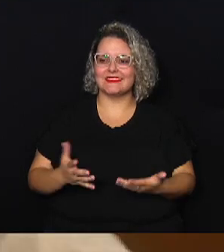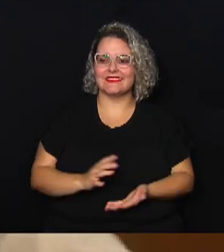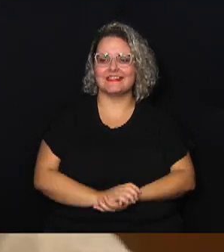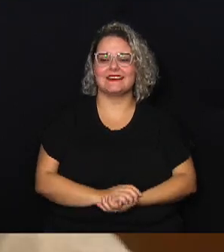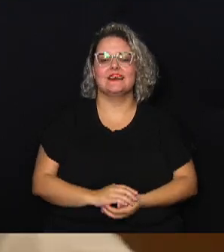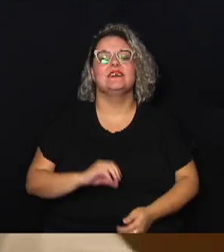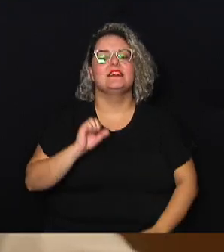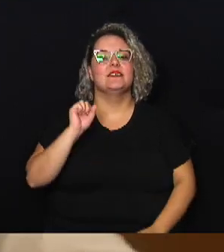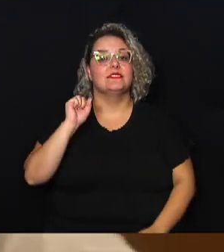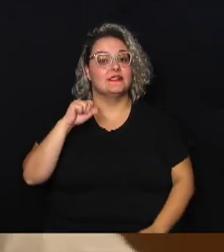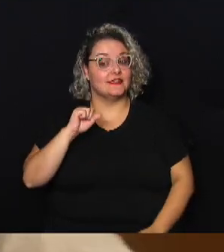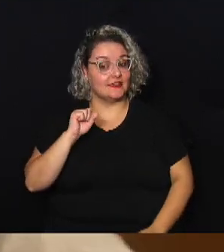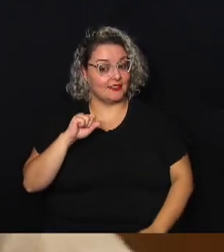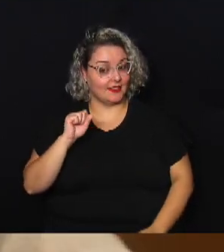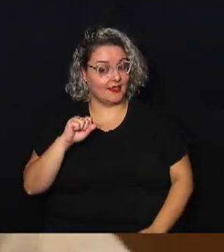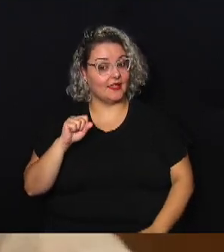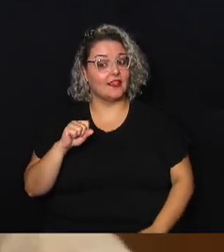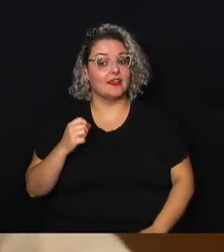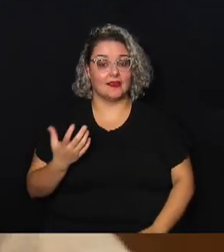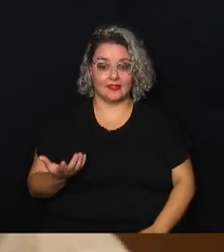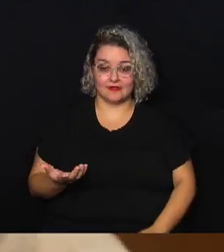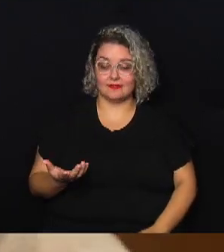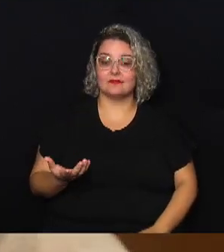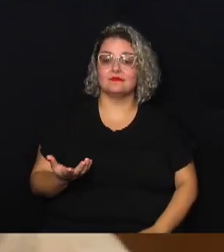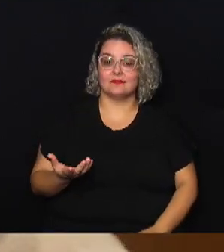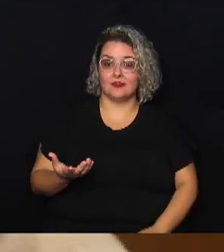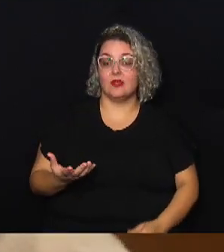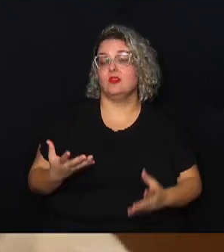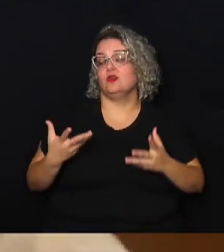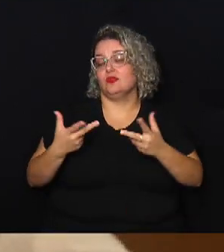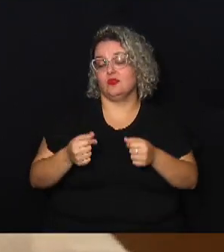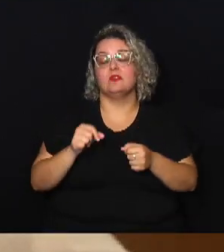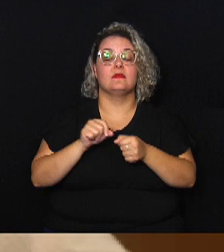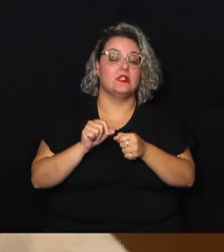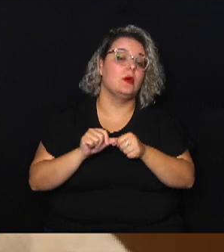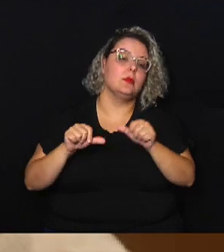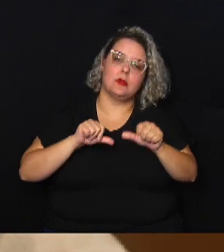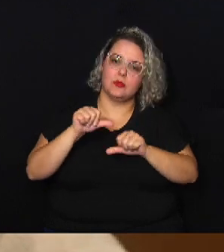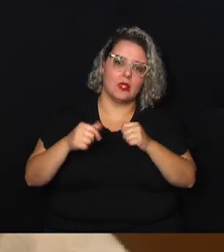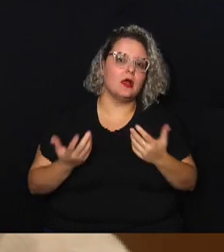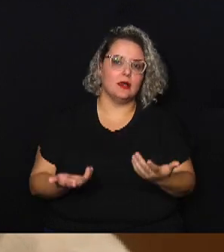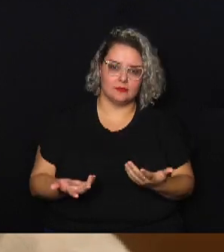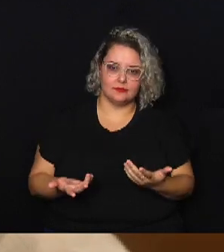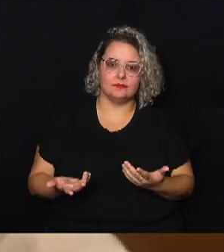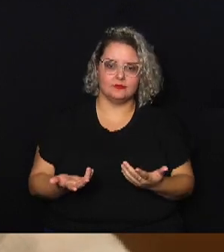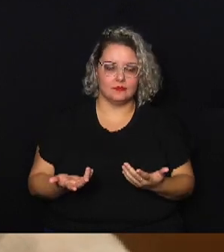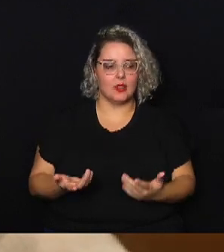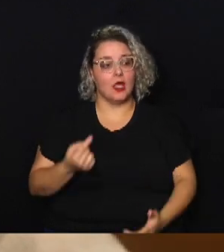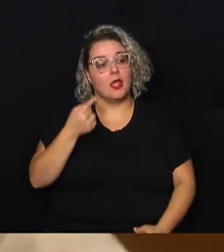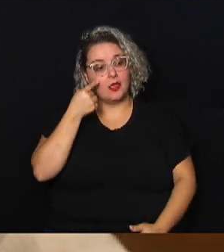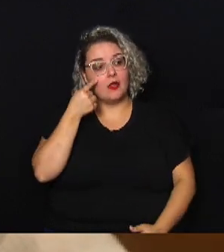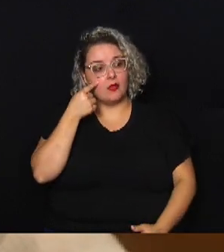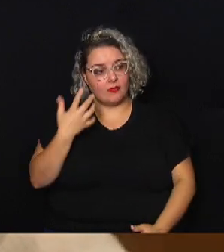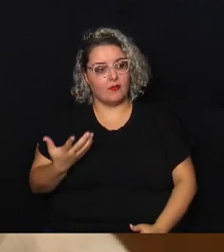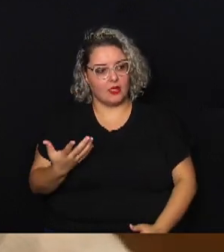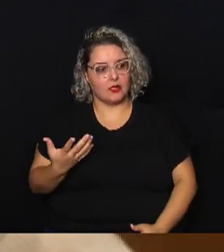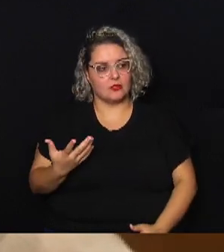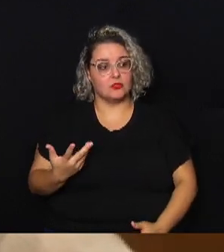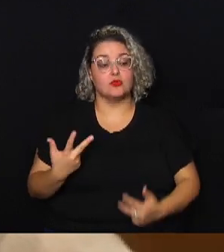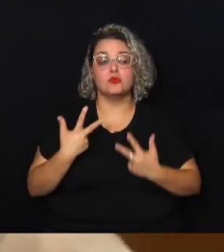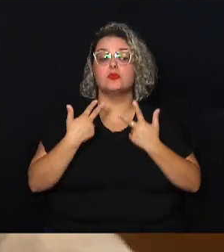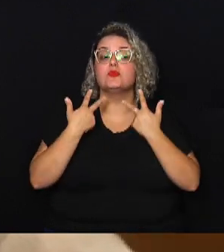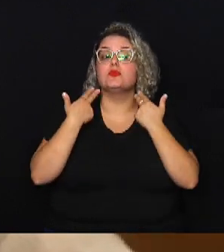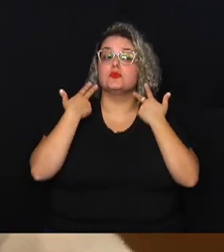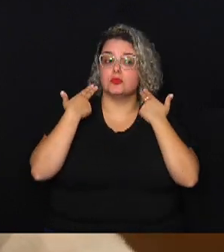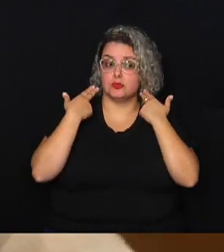Sim, o que a gente faz tudo isso para mudar, né? Então, eu vejo a cirurgia estética,